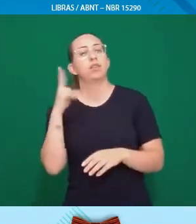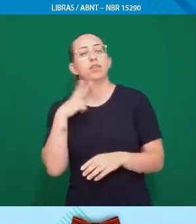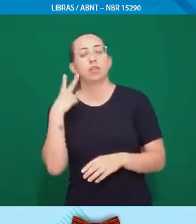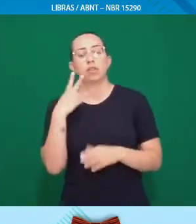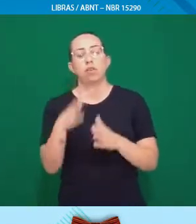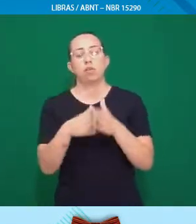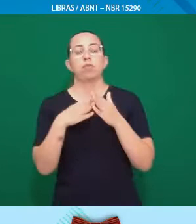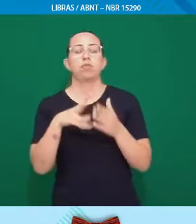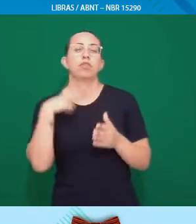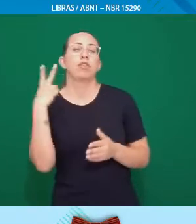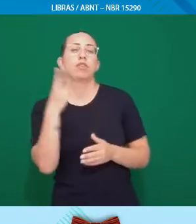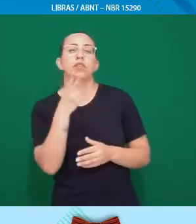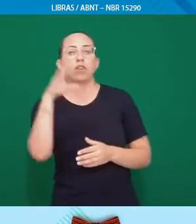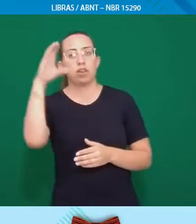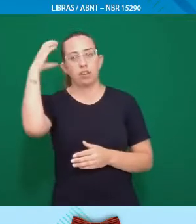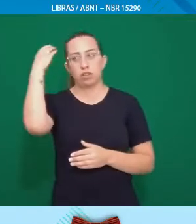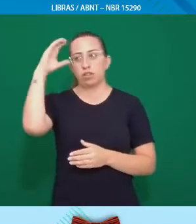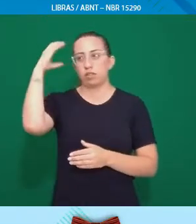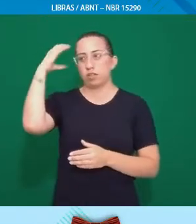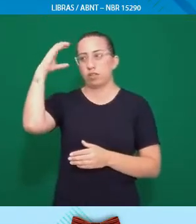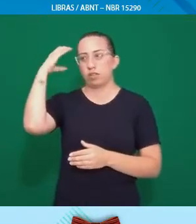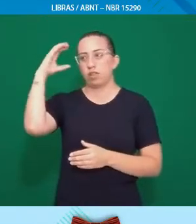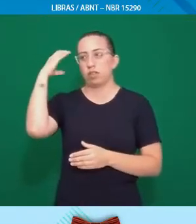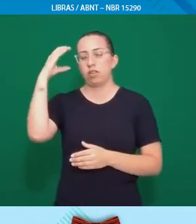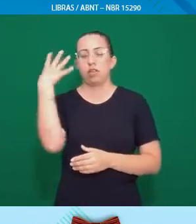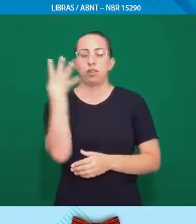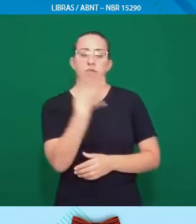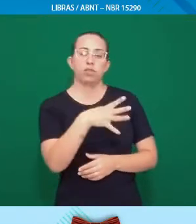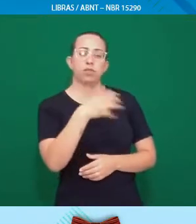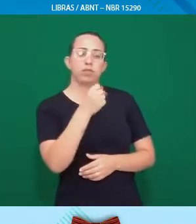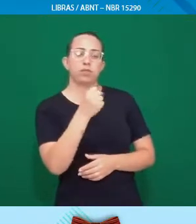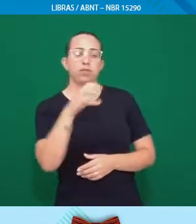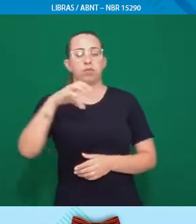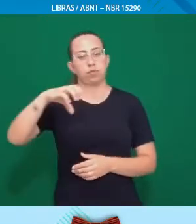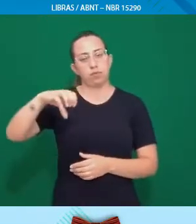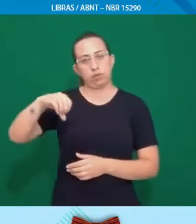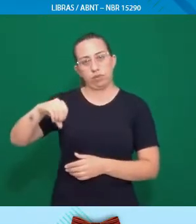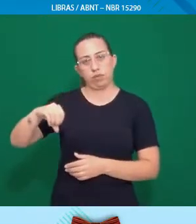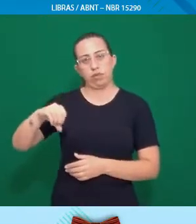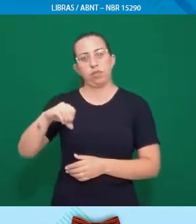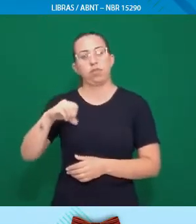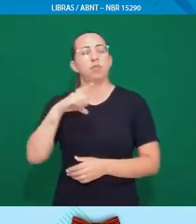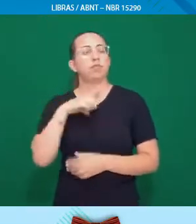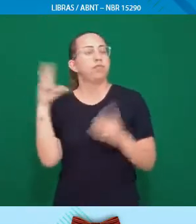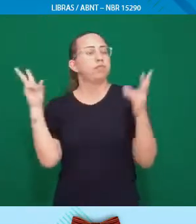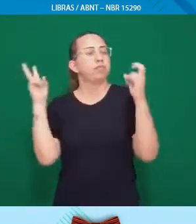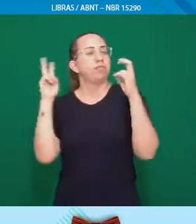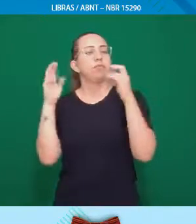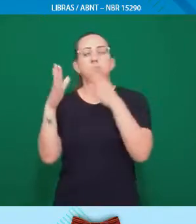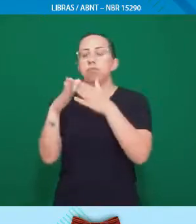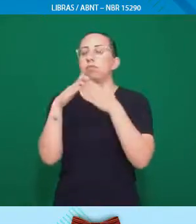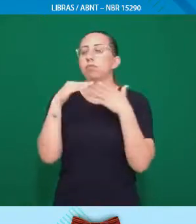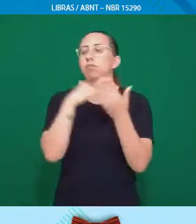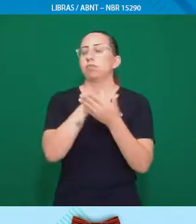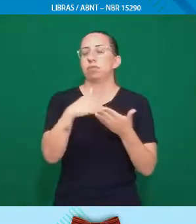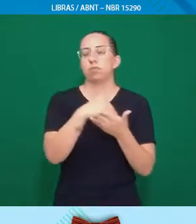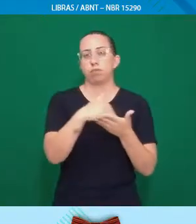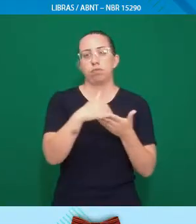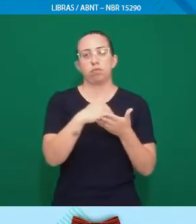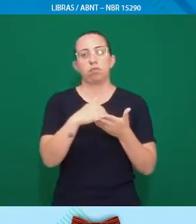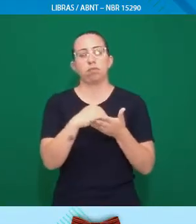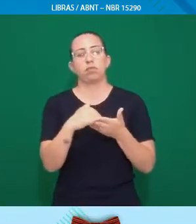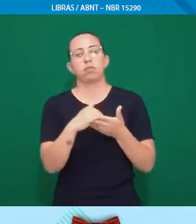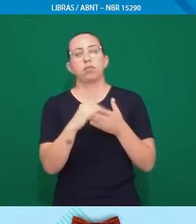da vereadora Celina Maria manfroi Cassiano Barros indicação 489 2021 solicitou ao órgão competente que